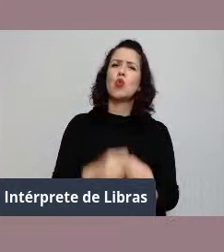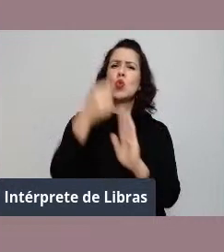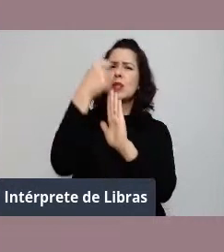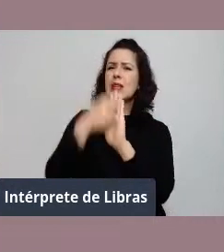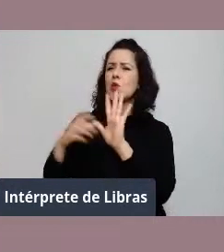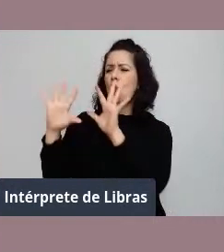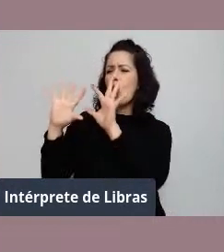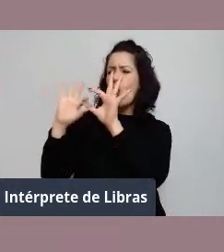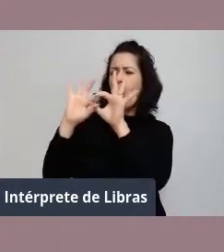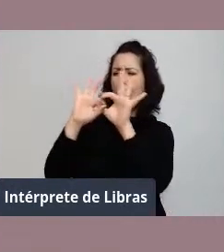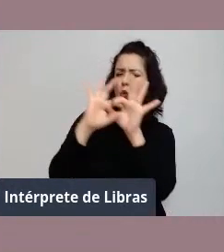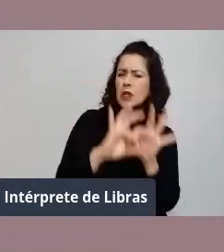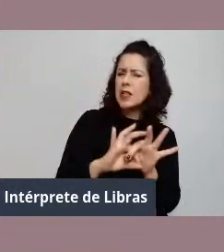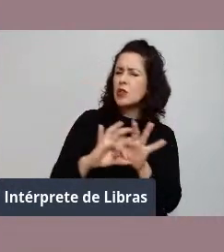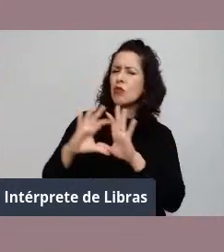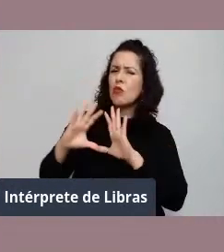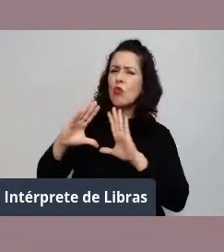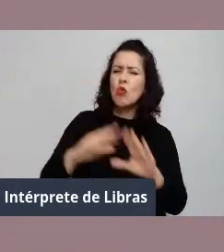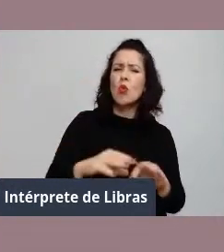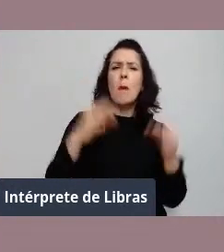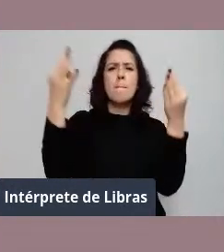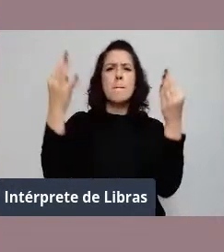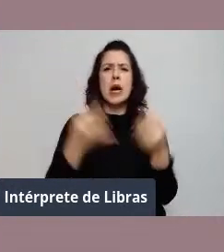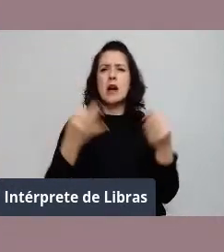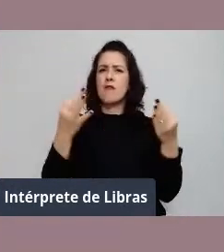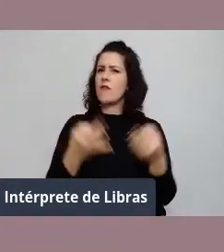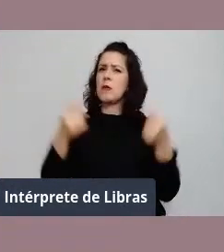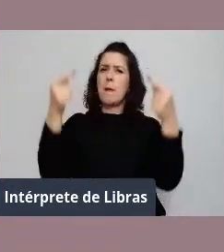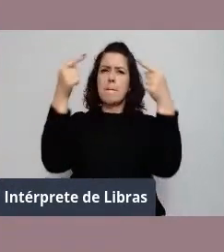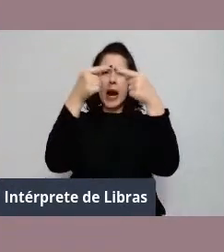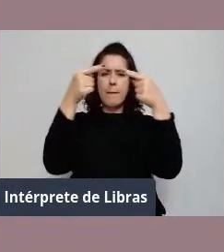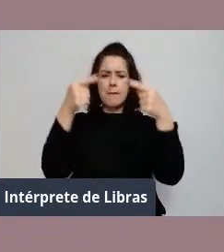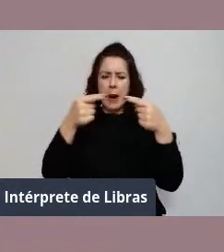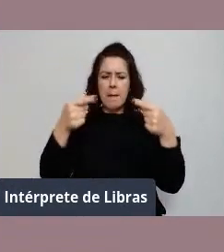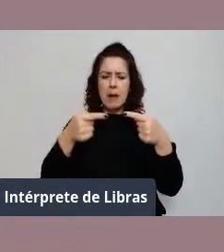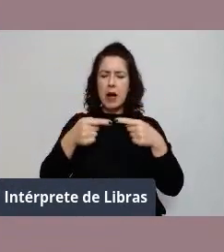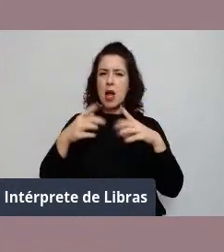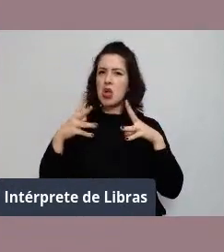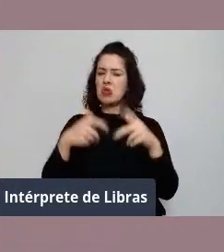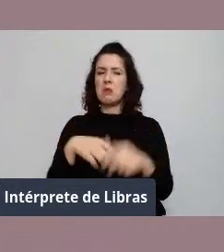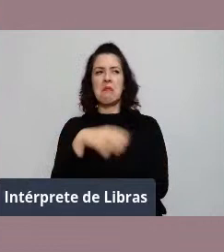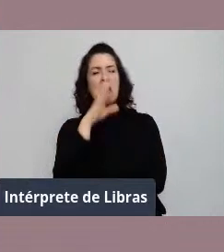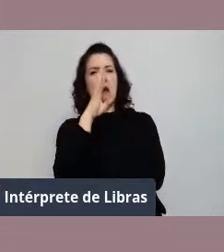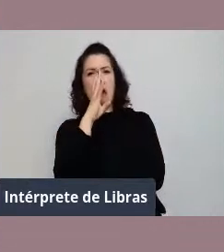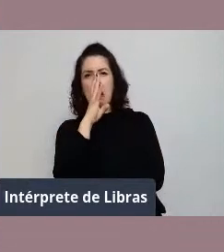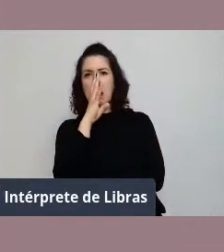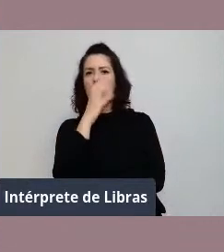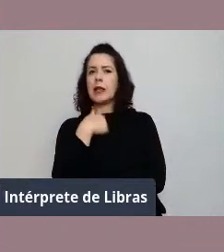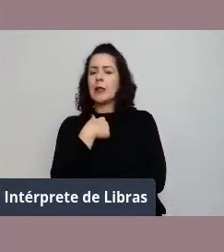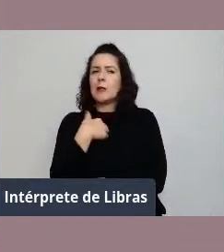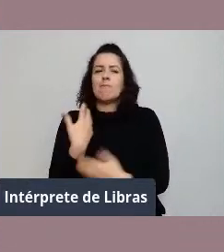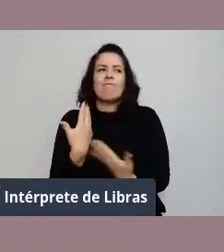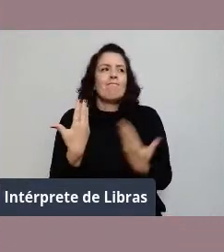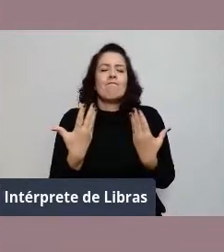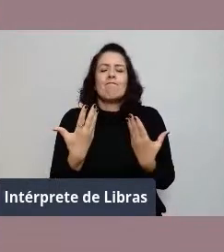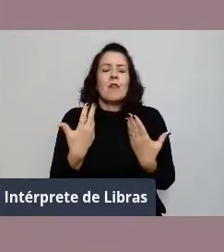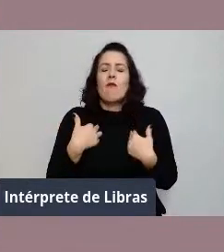contextualizado. Bem amarrado, perfeito, admirável, dava vontade de aplaudir de